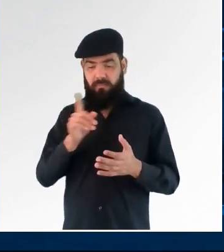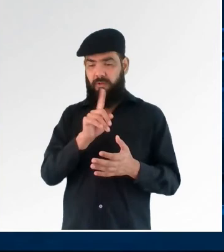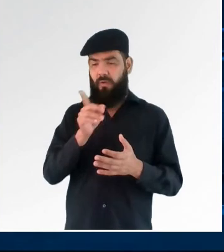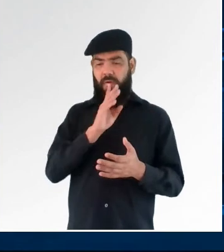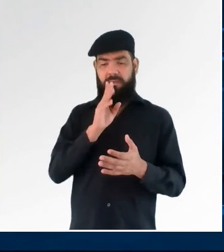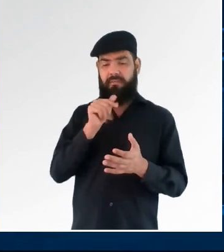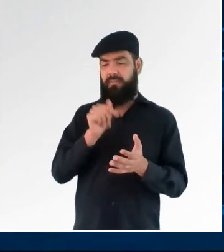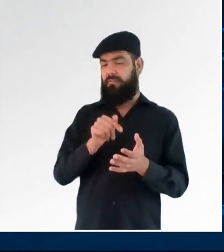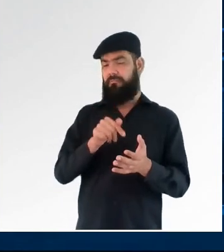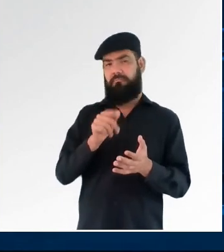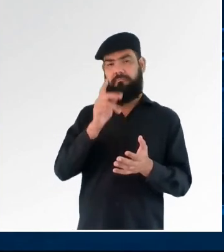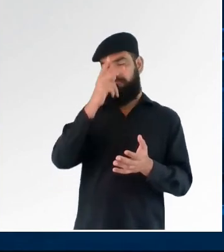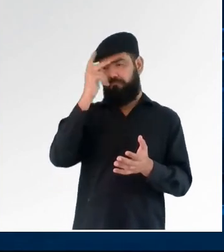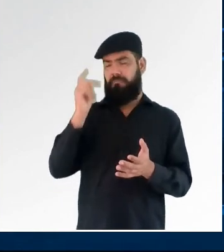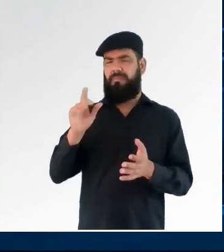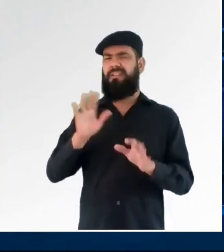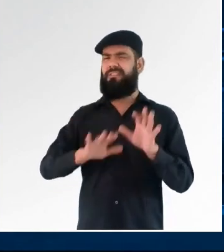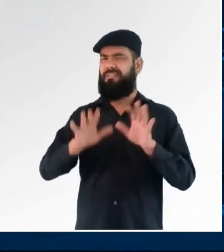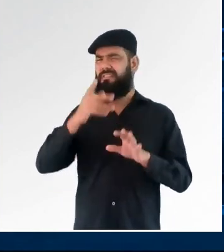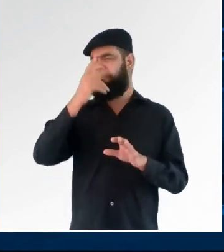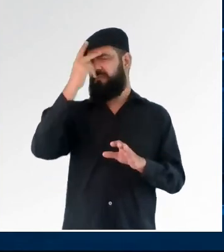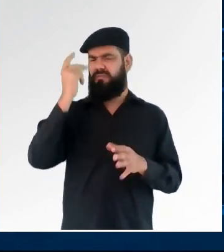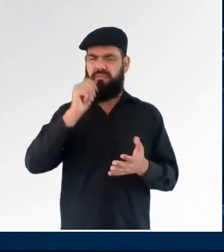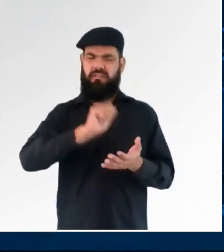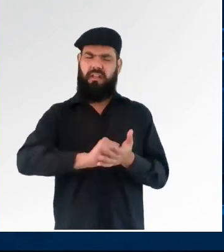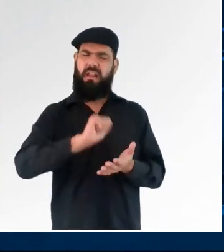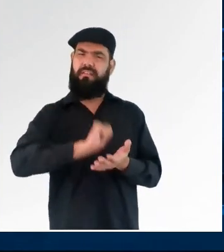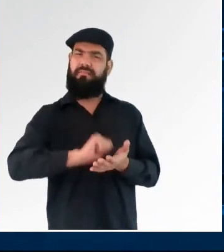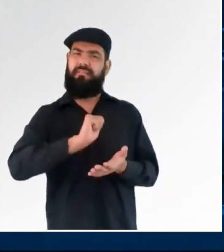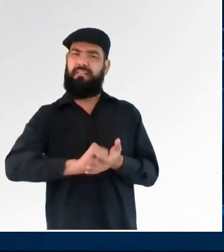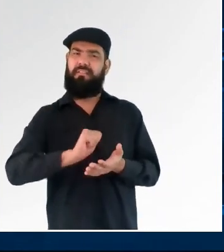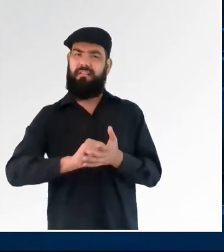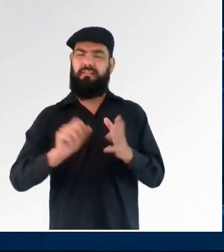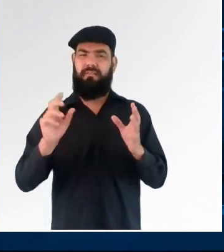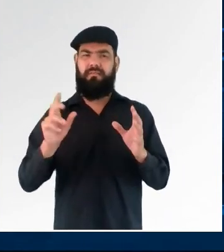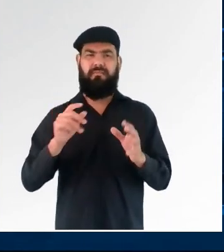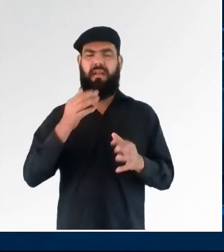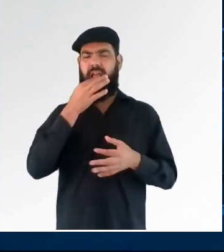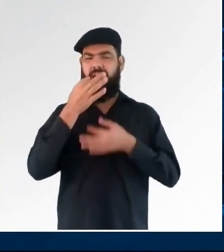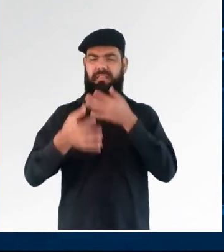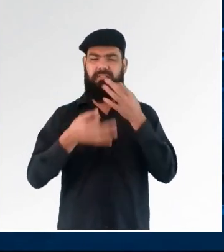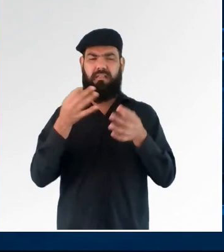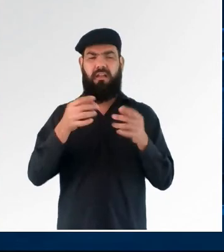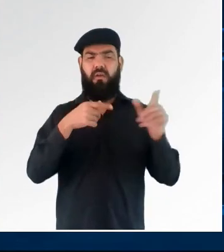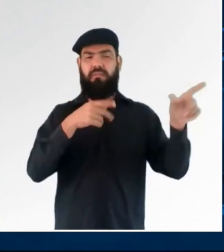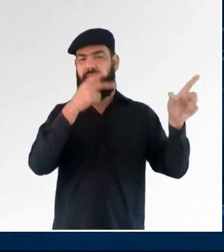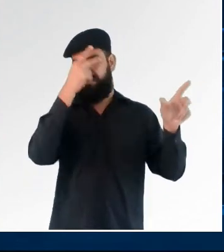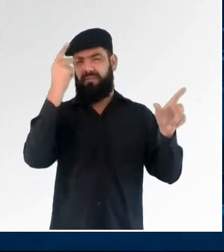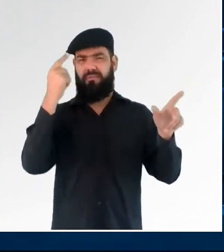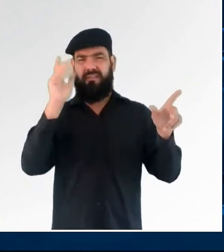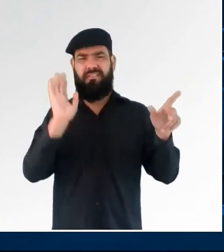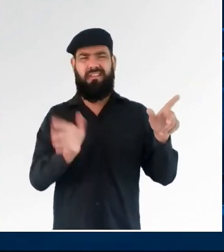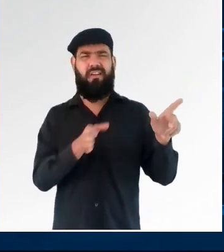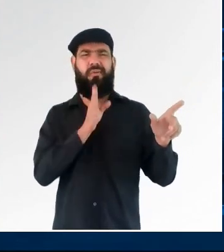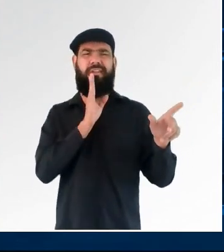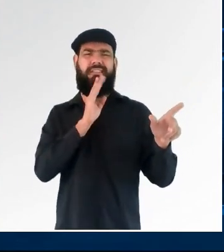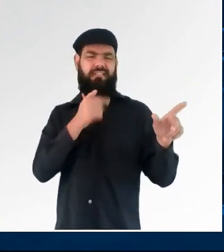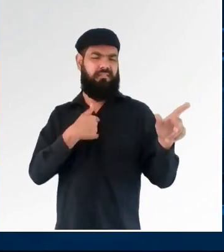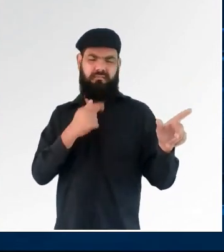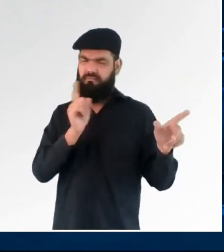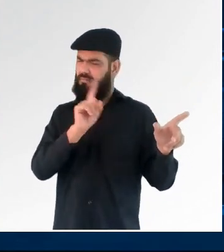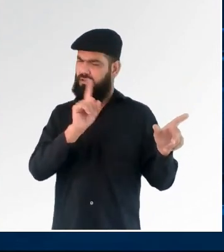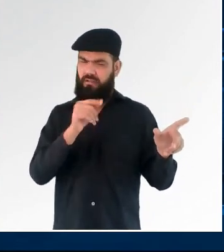Né? Às vezes as pessoas escrevem uma resenha como se a outra pessoa já conhecesse. Não, você tem que apresentar